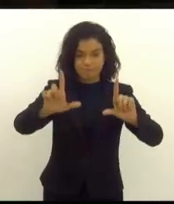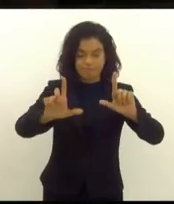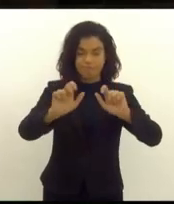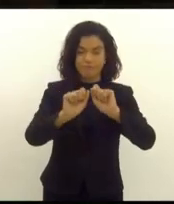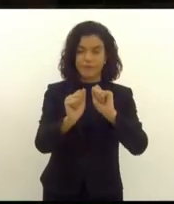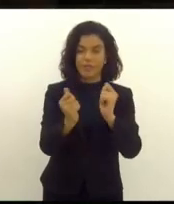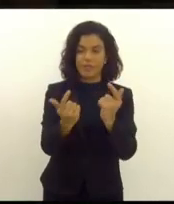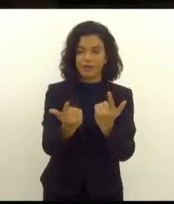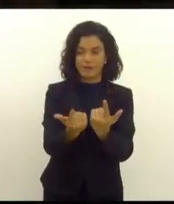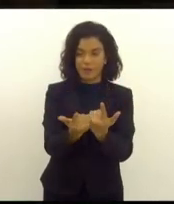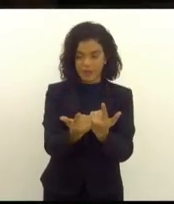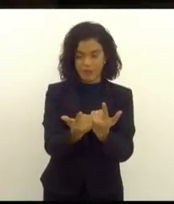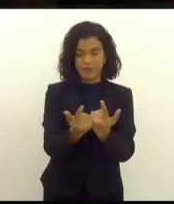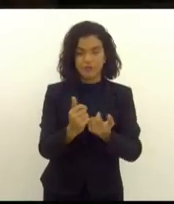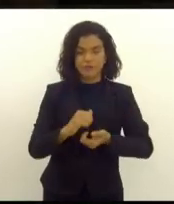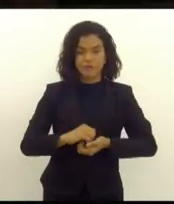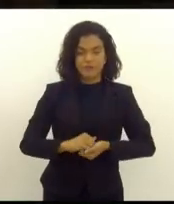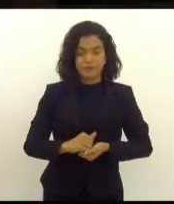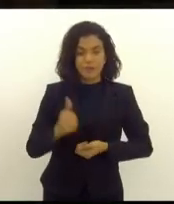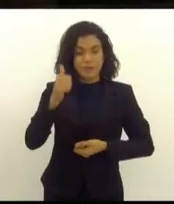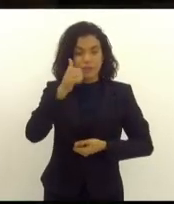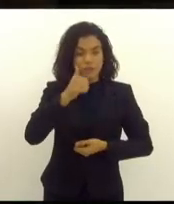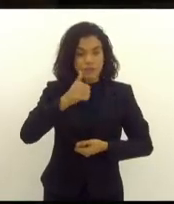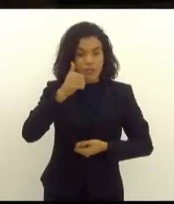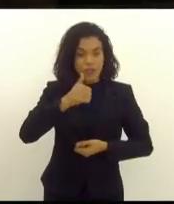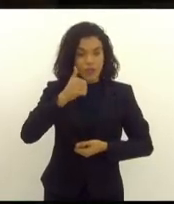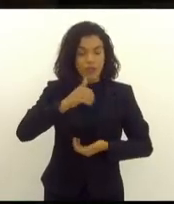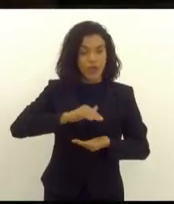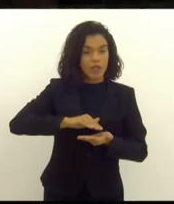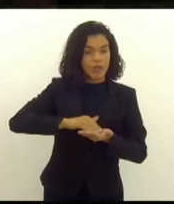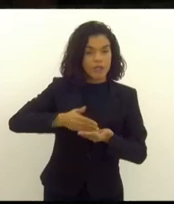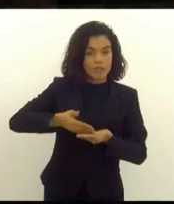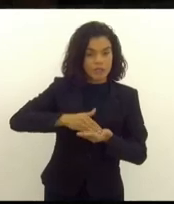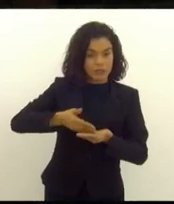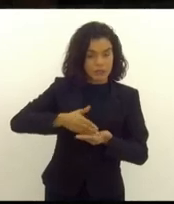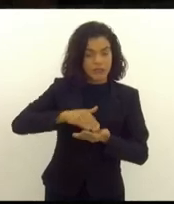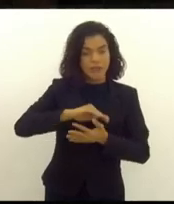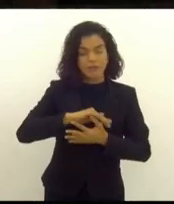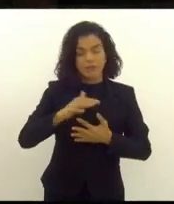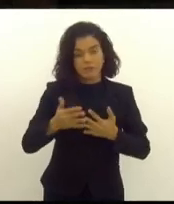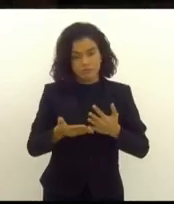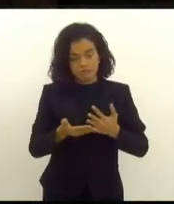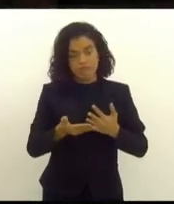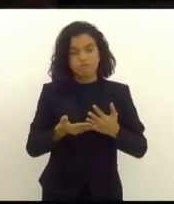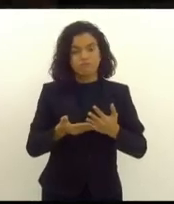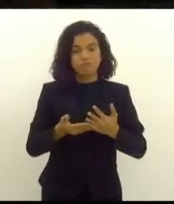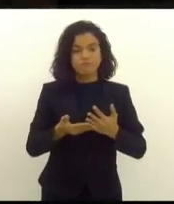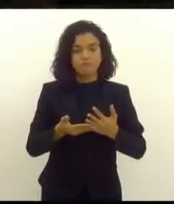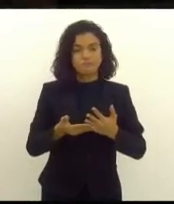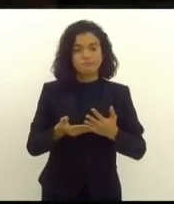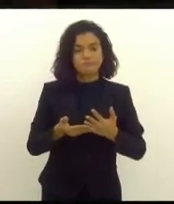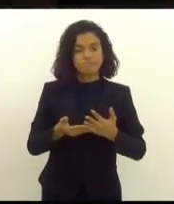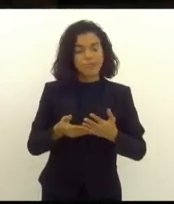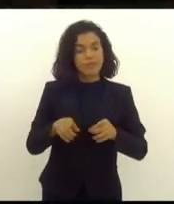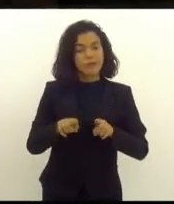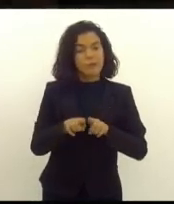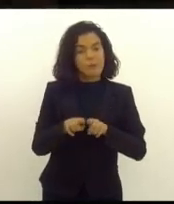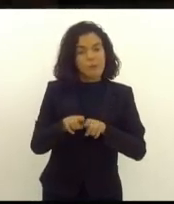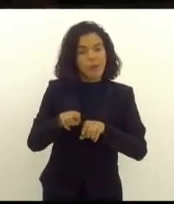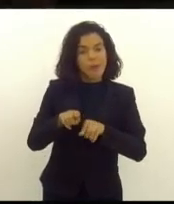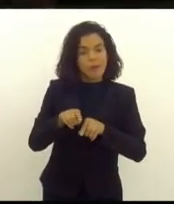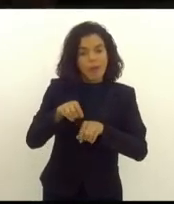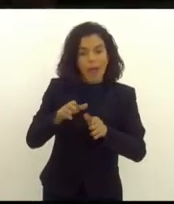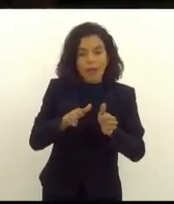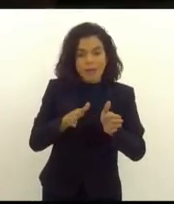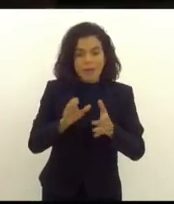TV alerj senhora intérprete da língua de libras que leva a